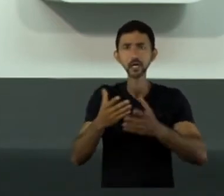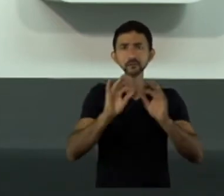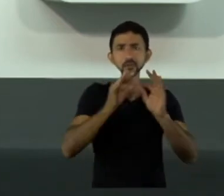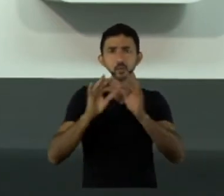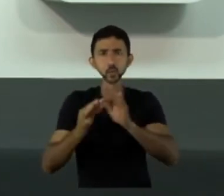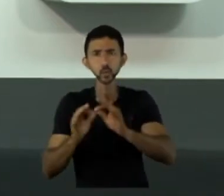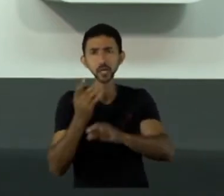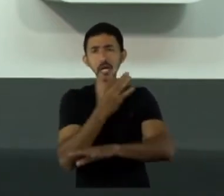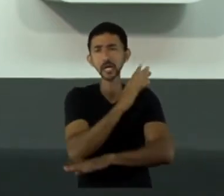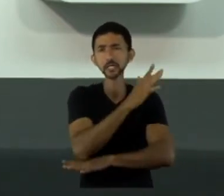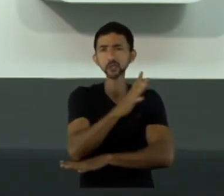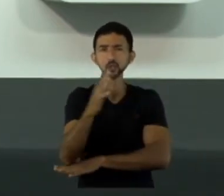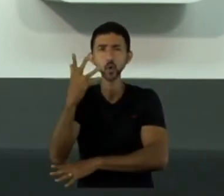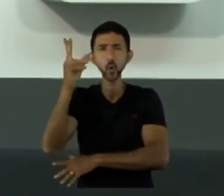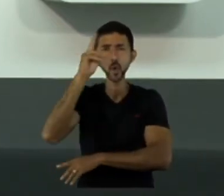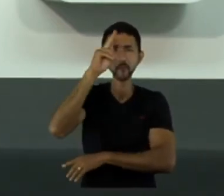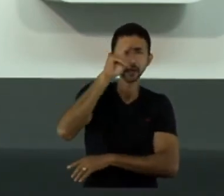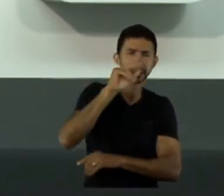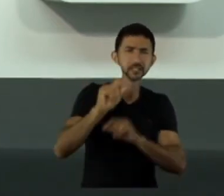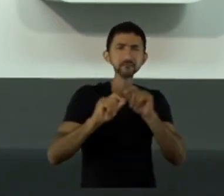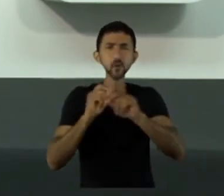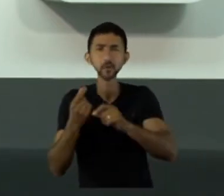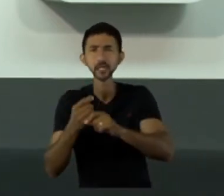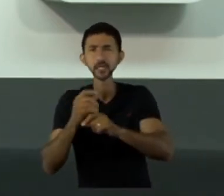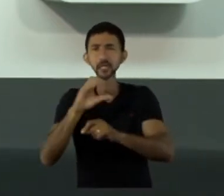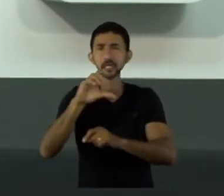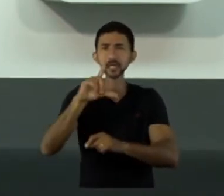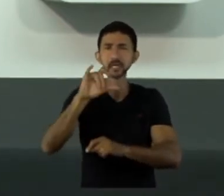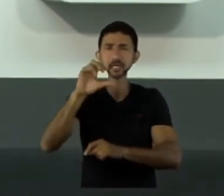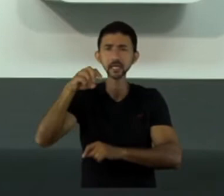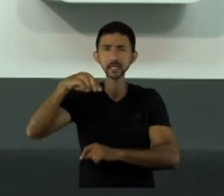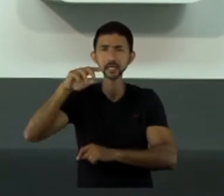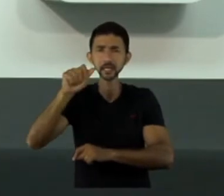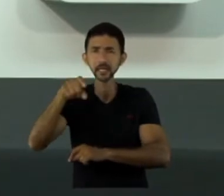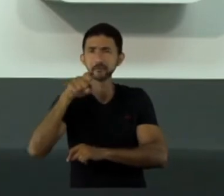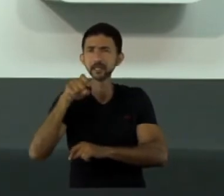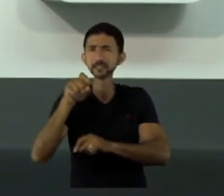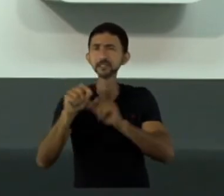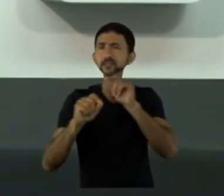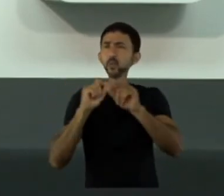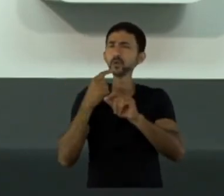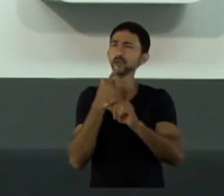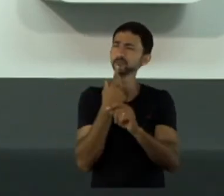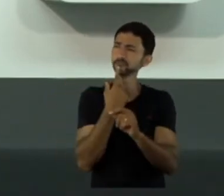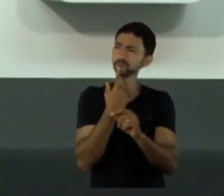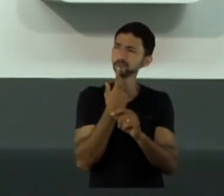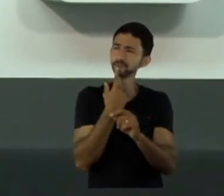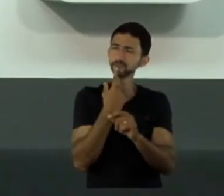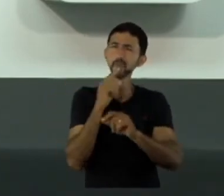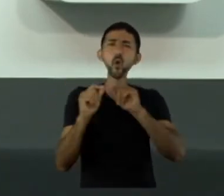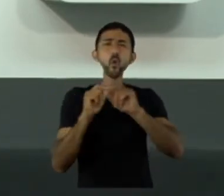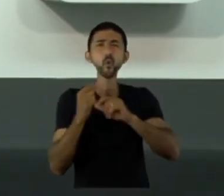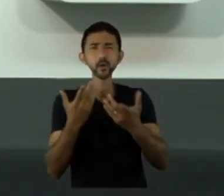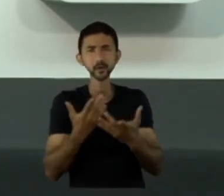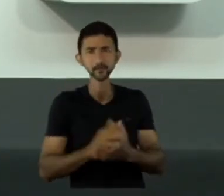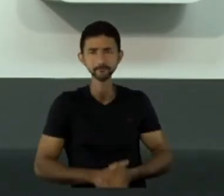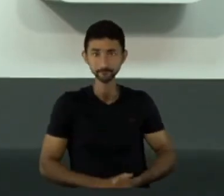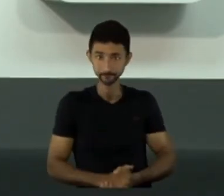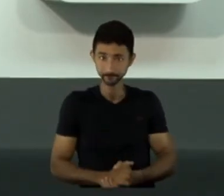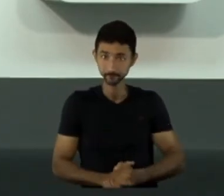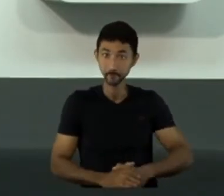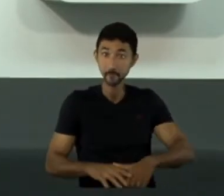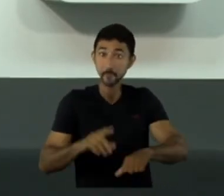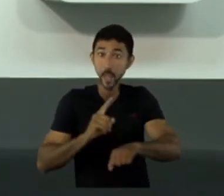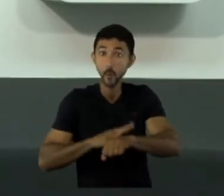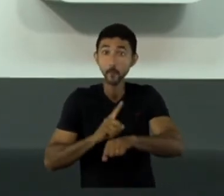elementos da narrativa, né? E você lembra o que é clímax? O que é o clímax da história, o clímax da narrativa? O clímax